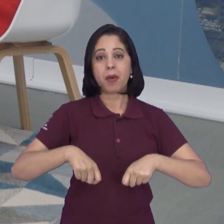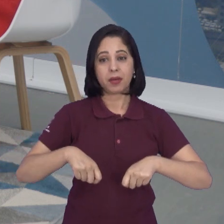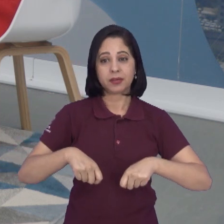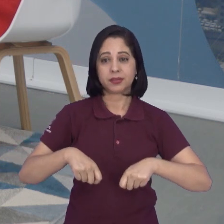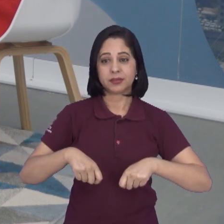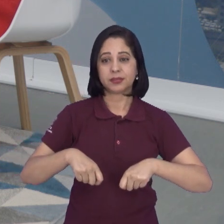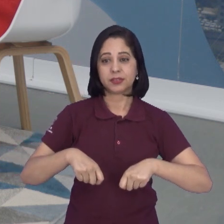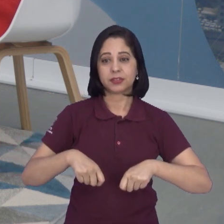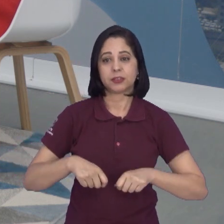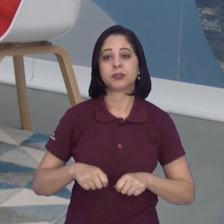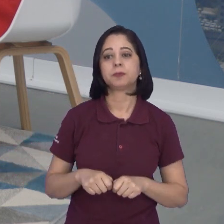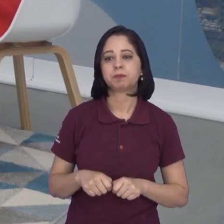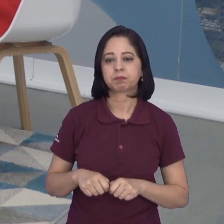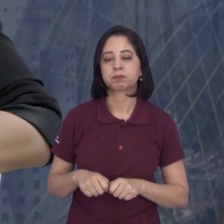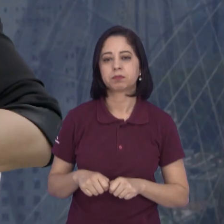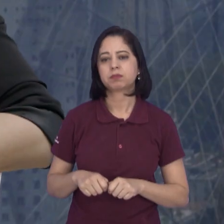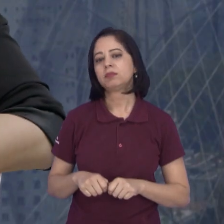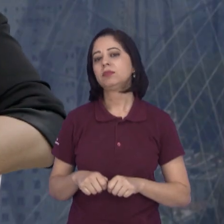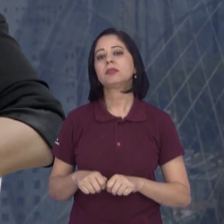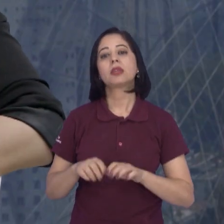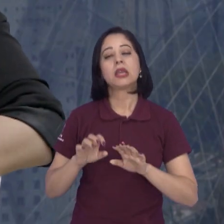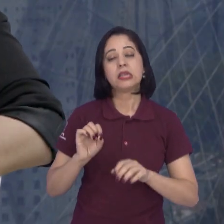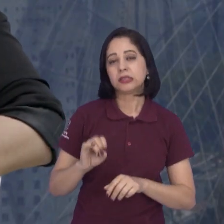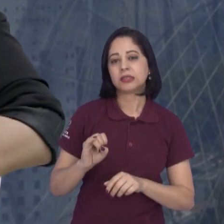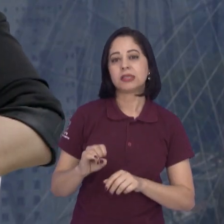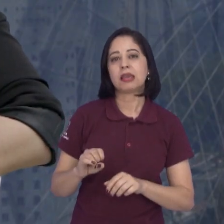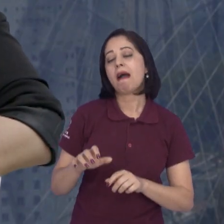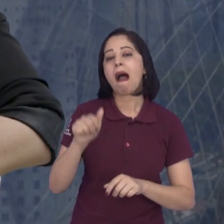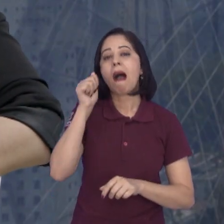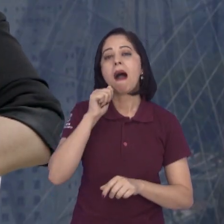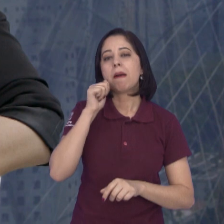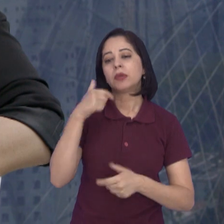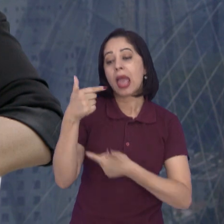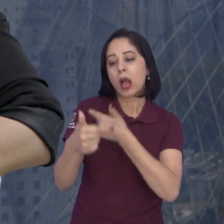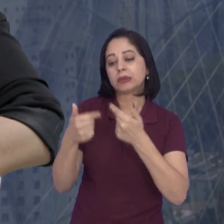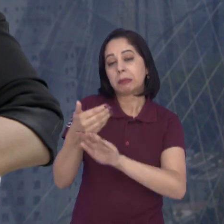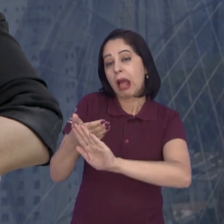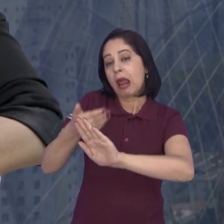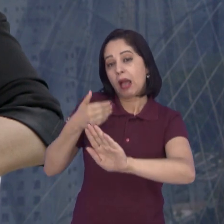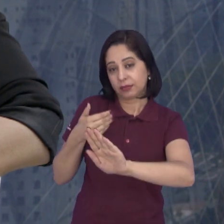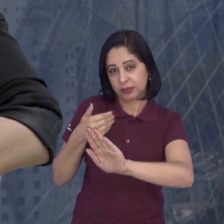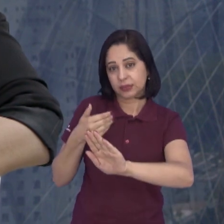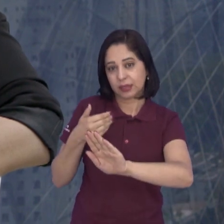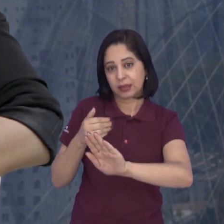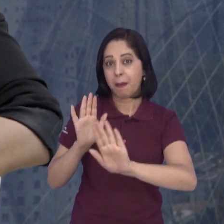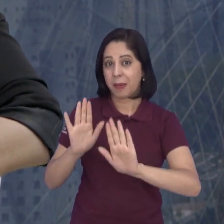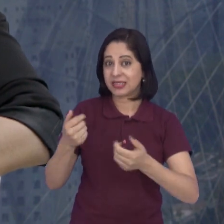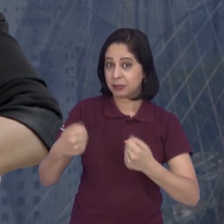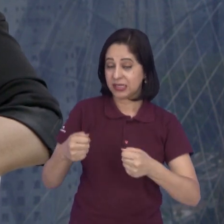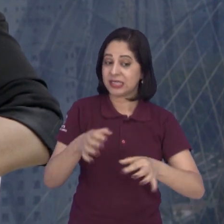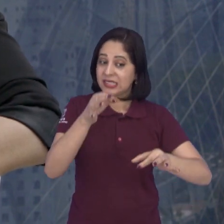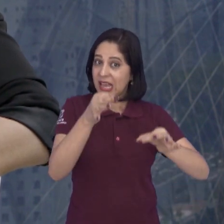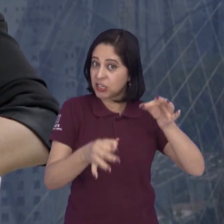questão... quando que isso acontece? Quando ela pode ser afastada do trabalho, normalmente é uma decisão, uma medida protetiva,